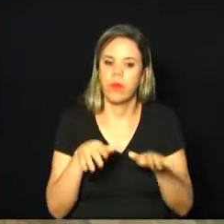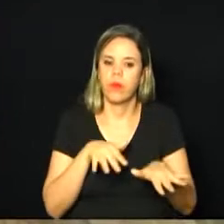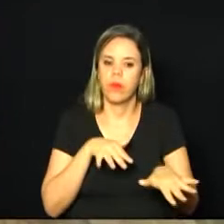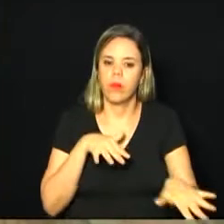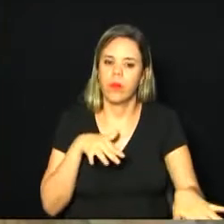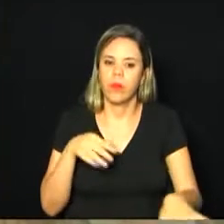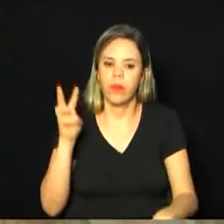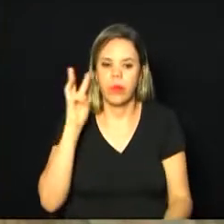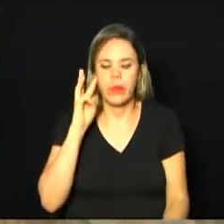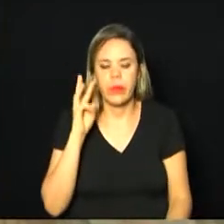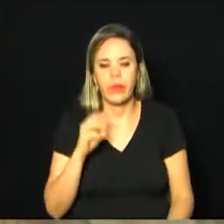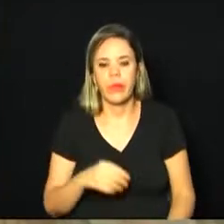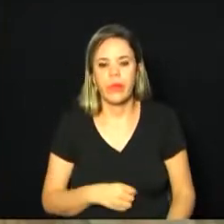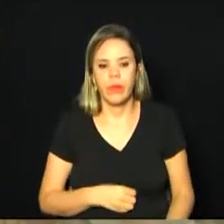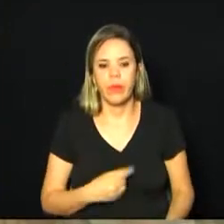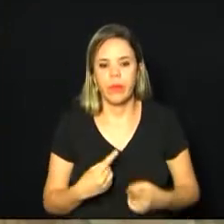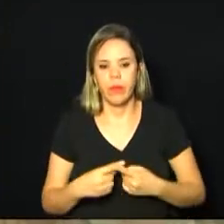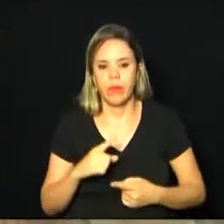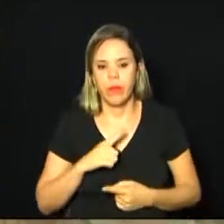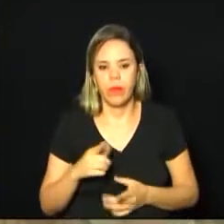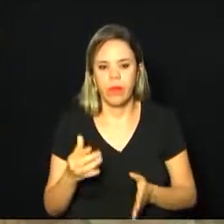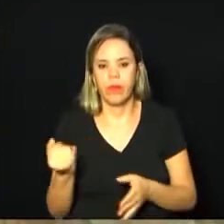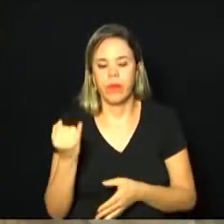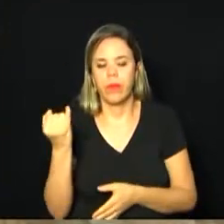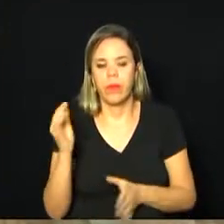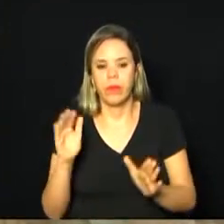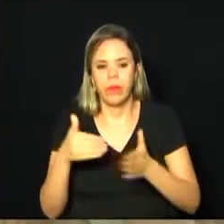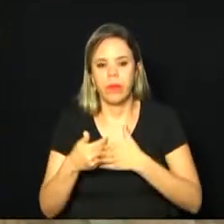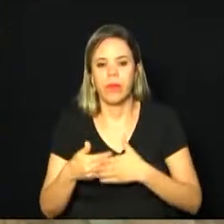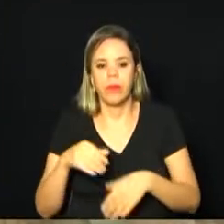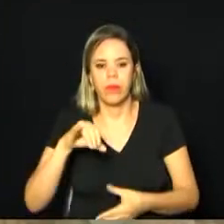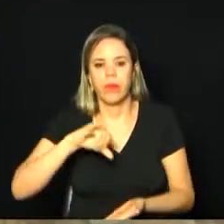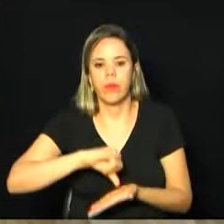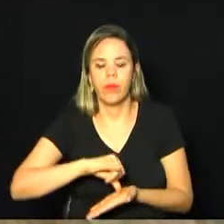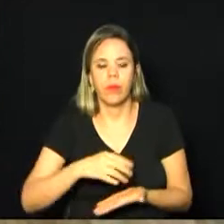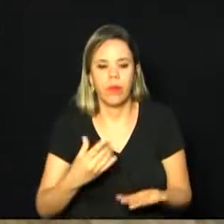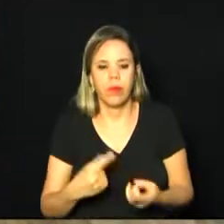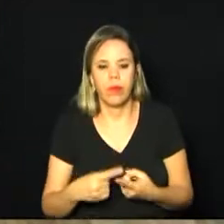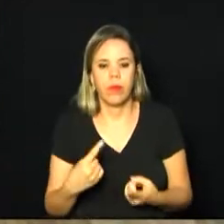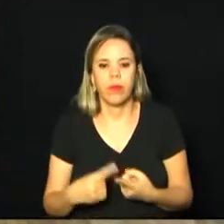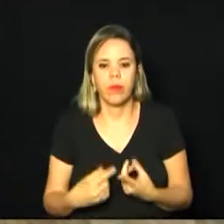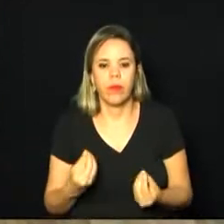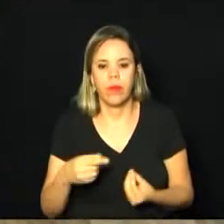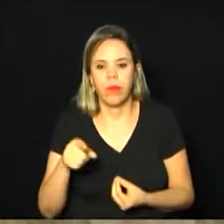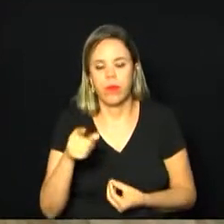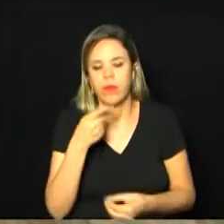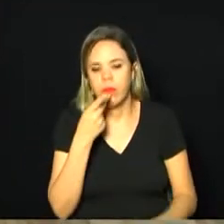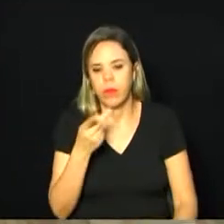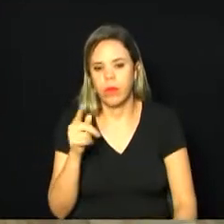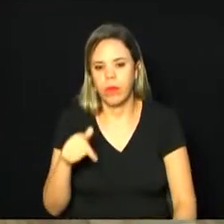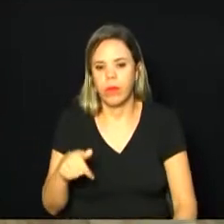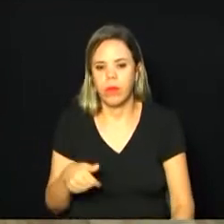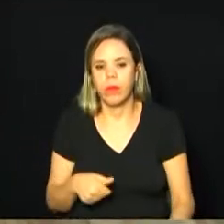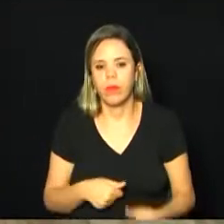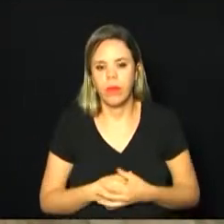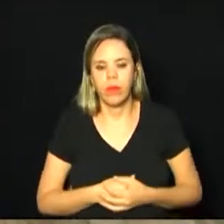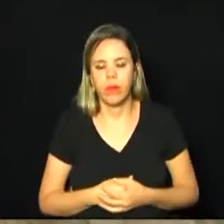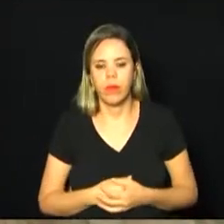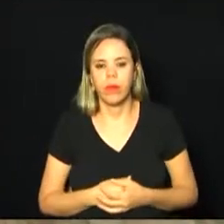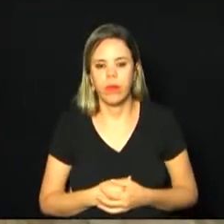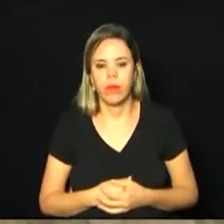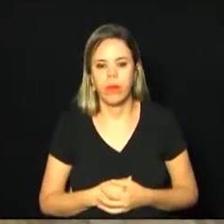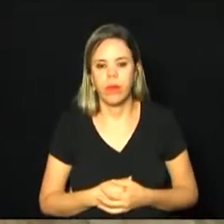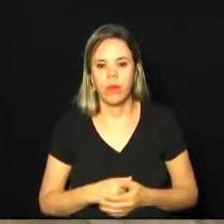trânsito na terça-feira porque vai ter via é importante Fechada no centro até porque como você disse mesmo ali naquela